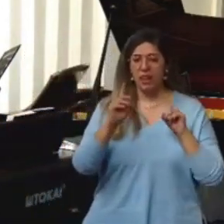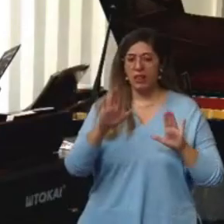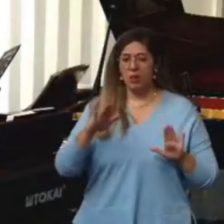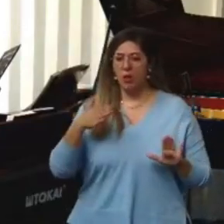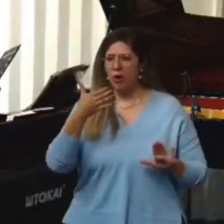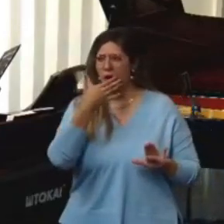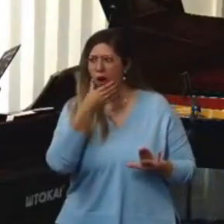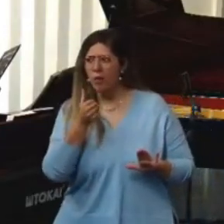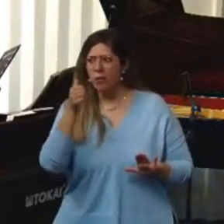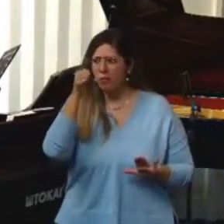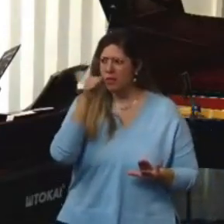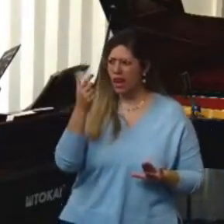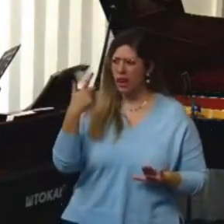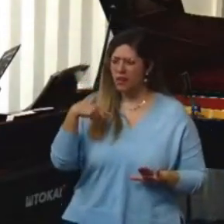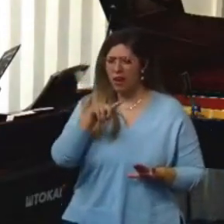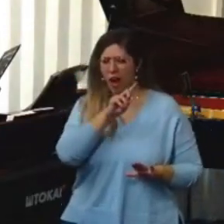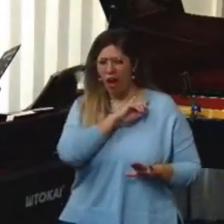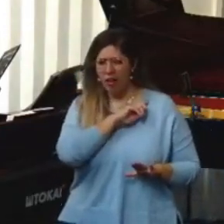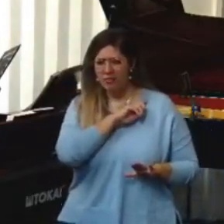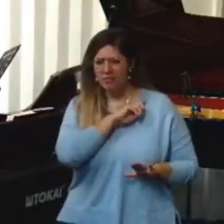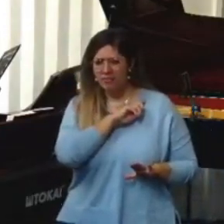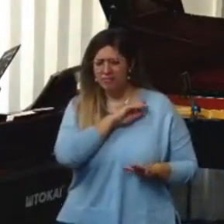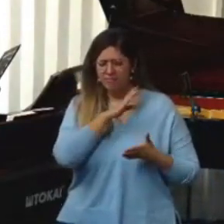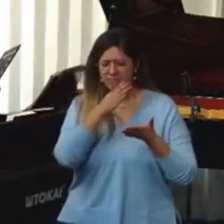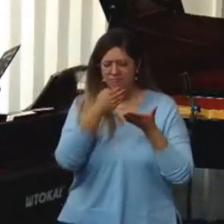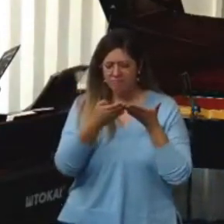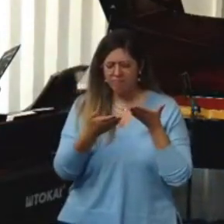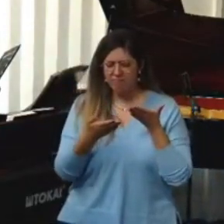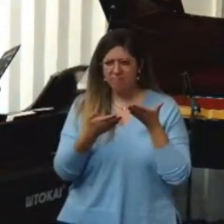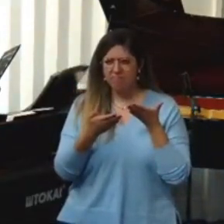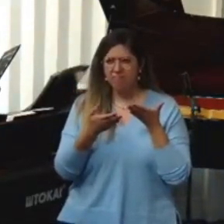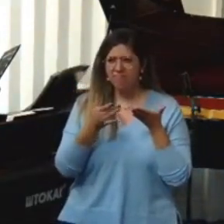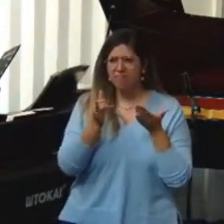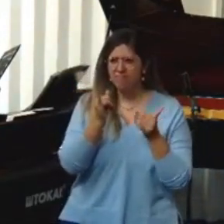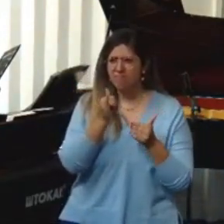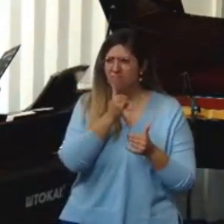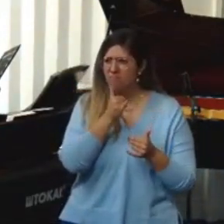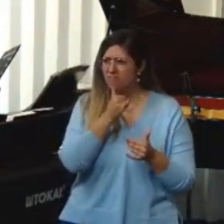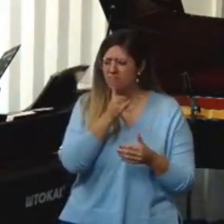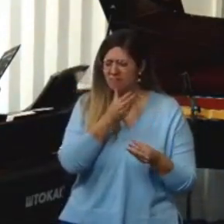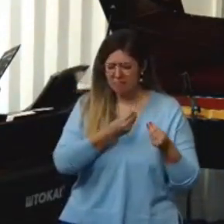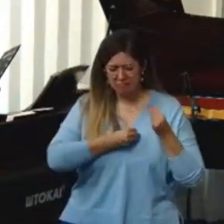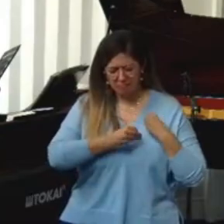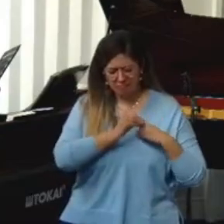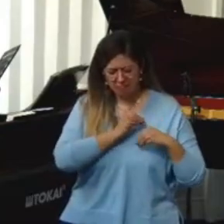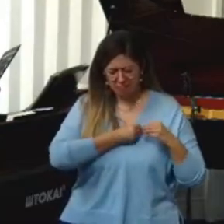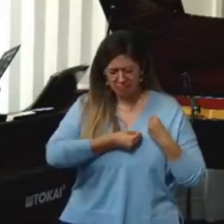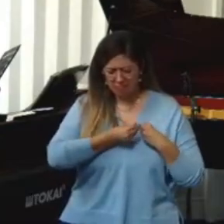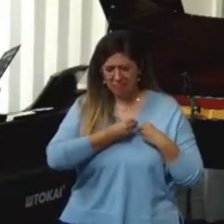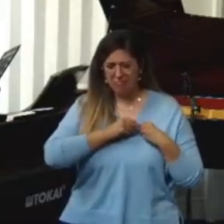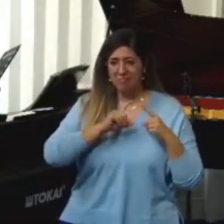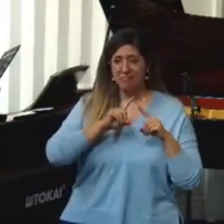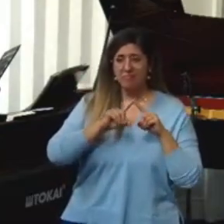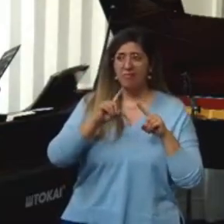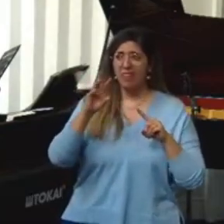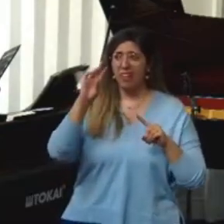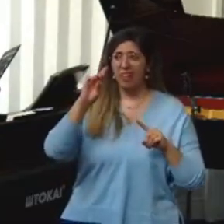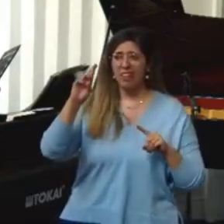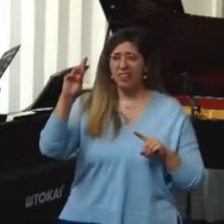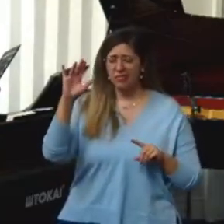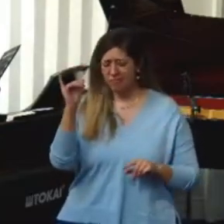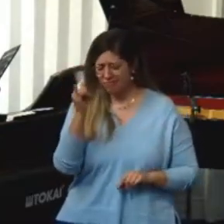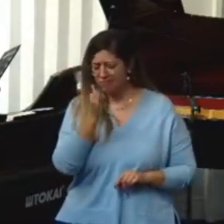o derrubam, ele fica amarrado, ele fica preso, ele não consegue ser o que ele foi feito. O